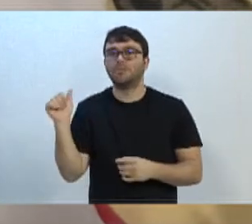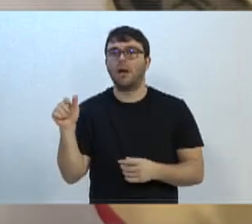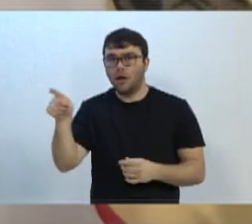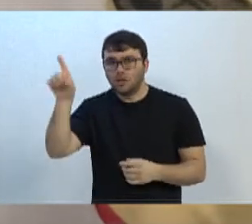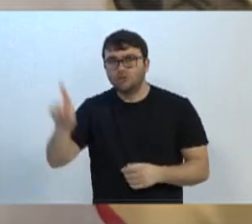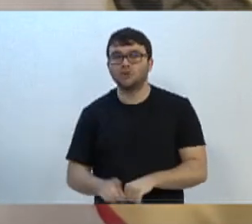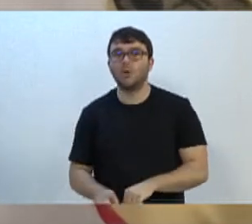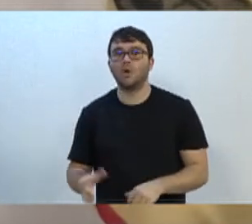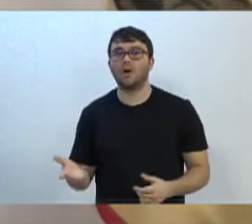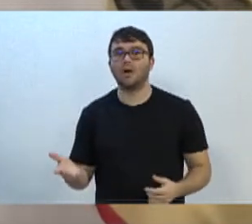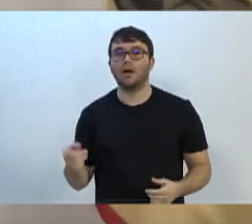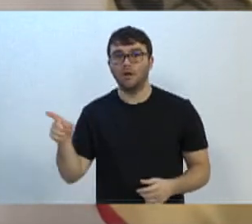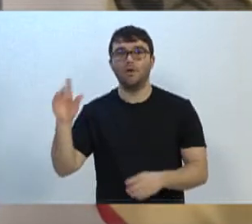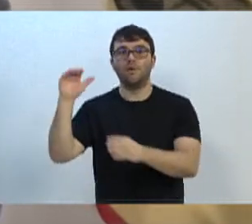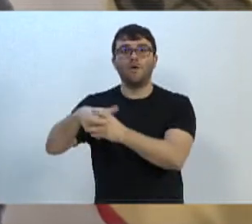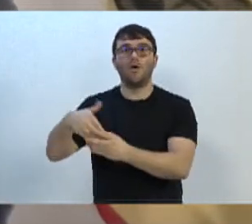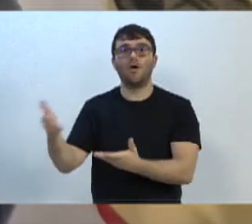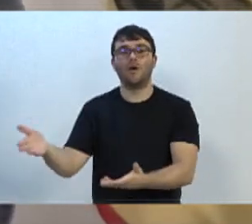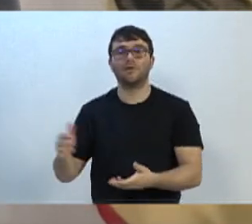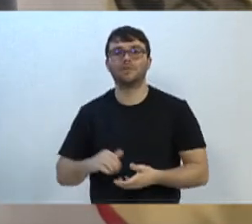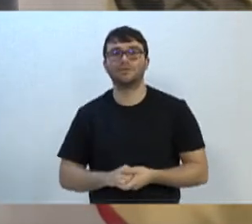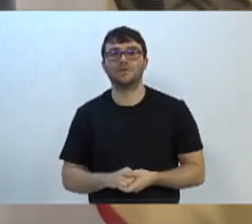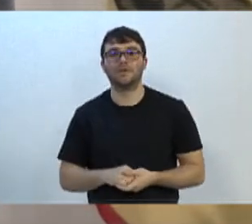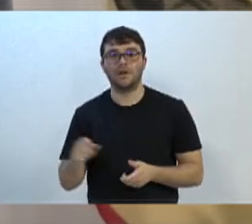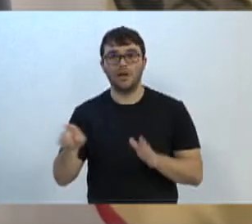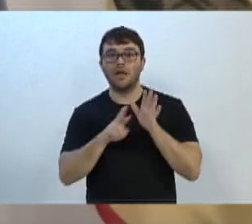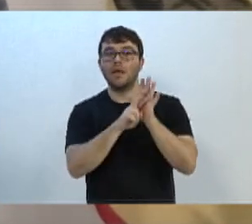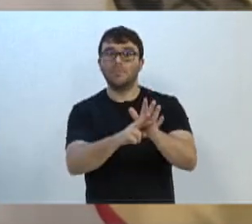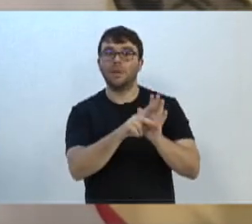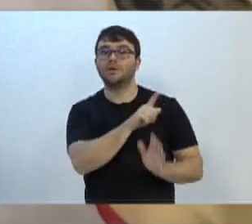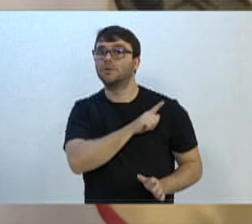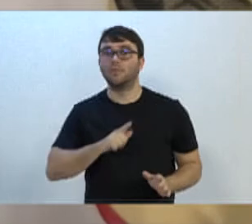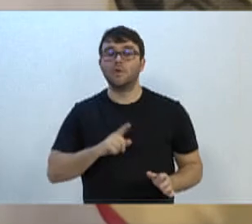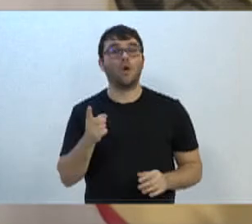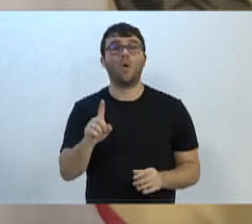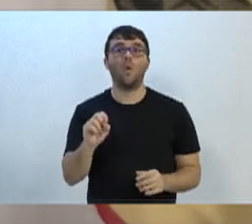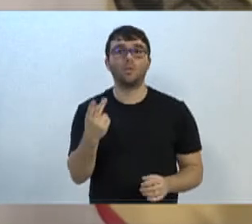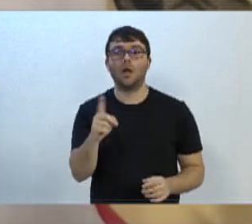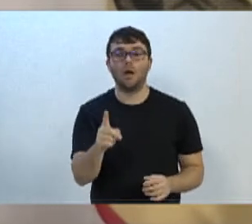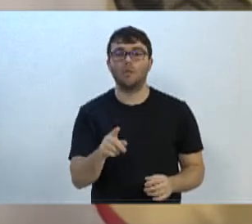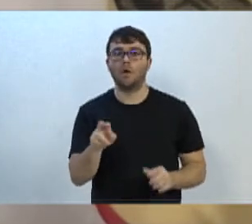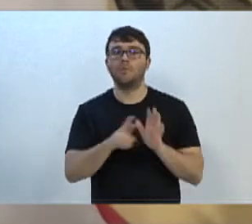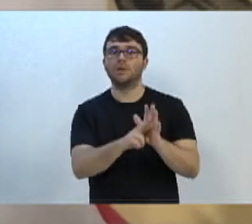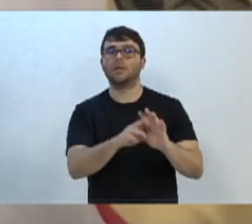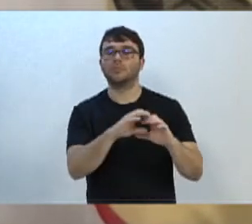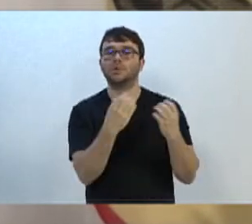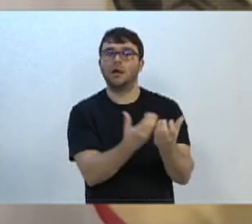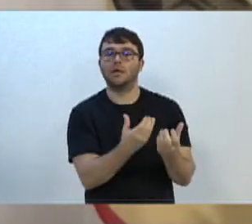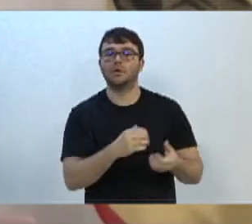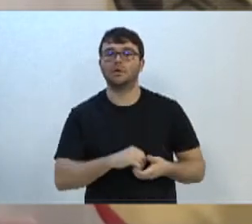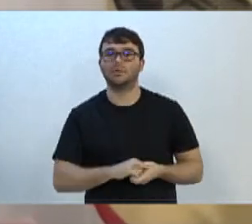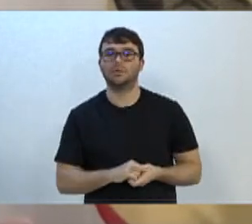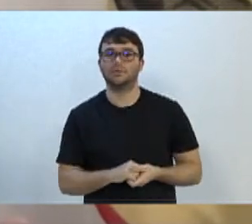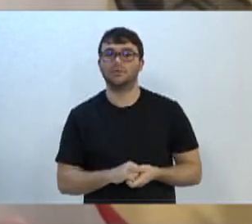você foi eleito ou não é você representa um governo representa a comunidade